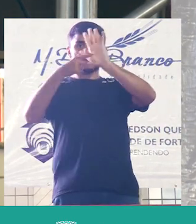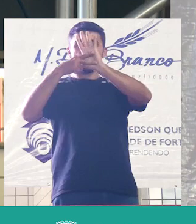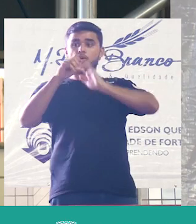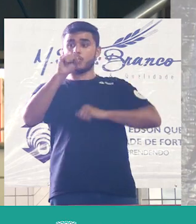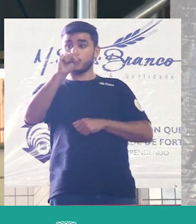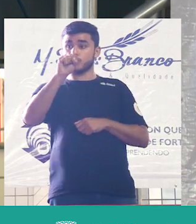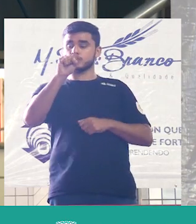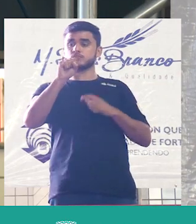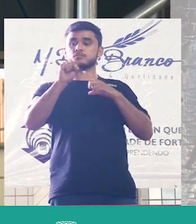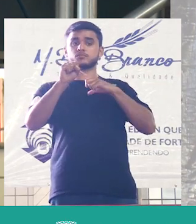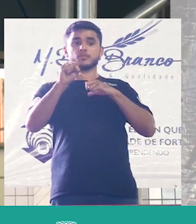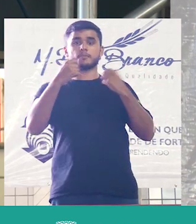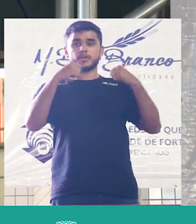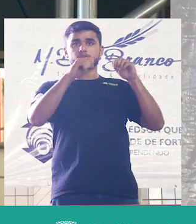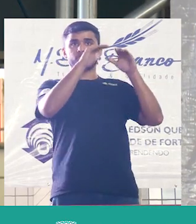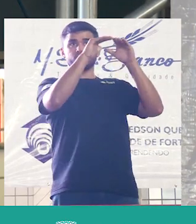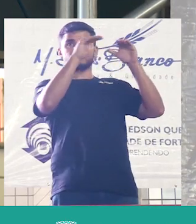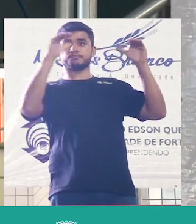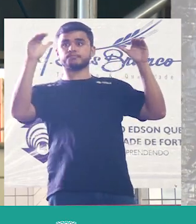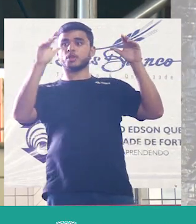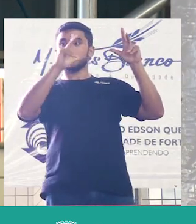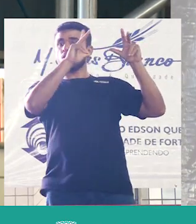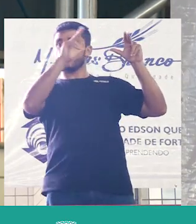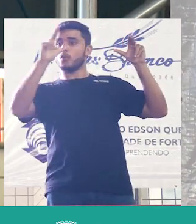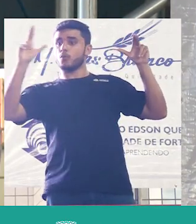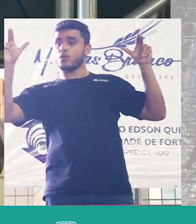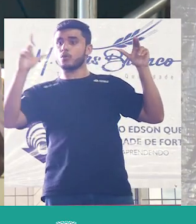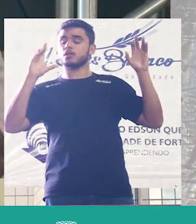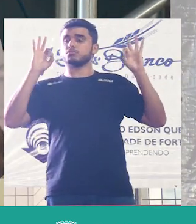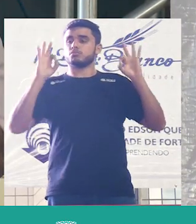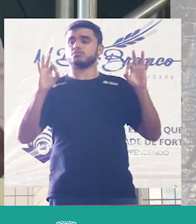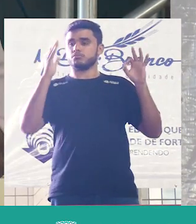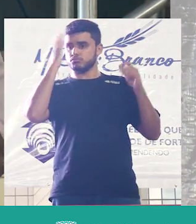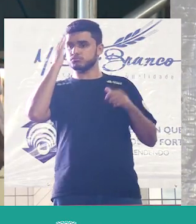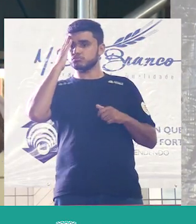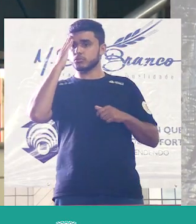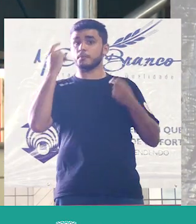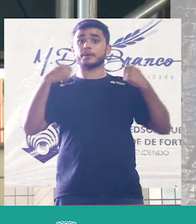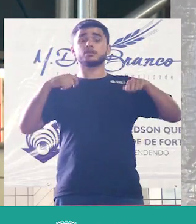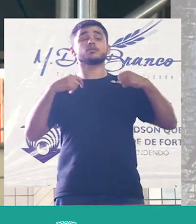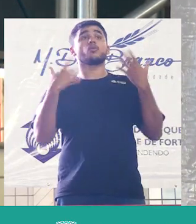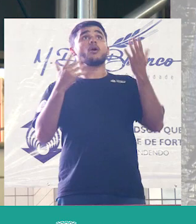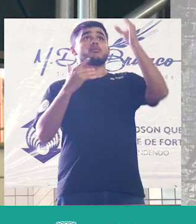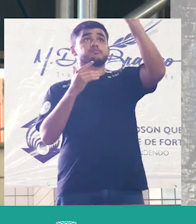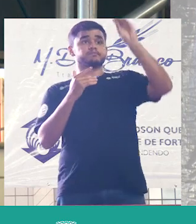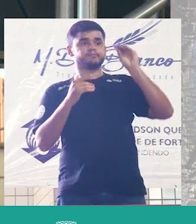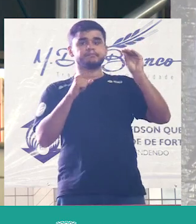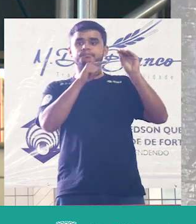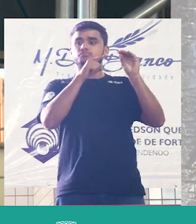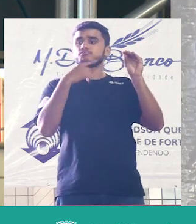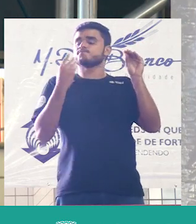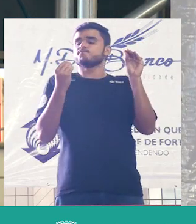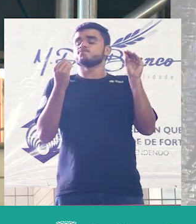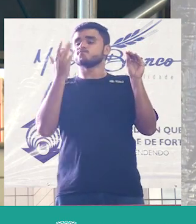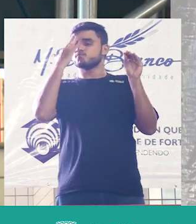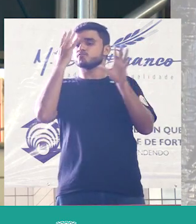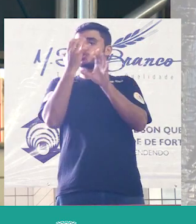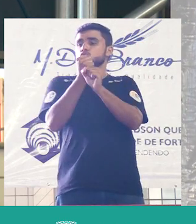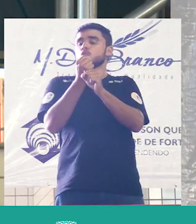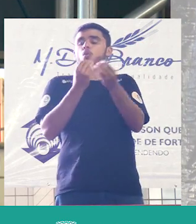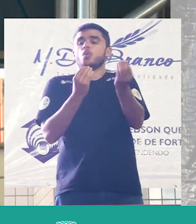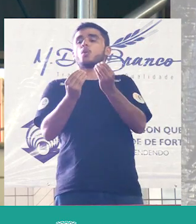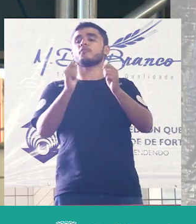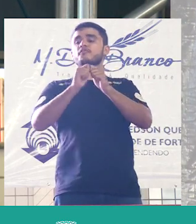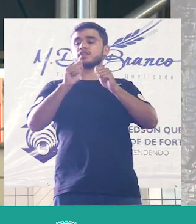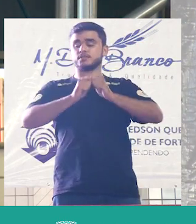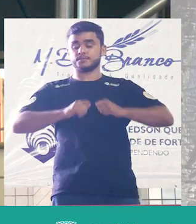equação balanceada, você precisa de um dado e de uma pergunta, e aí você vai executar. Como é que